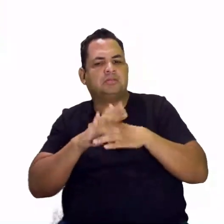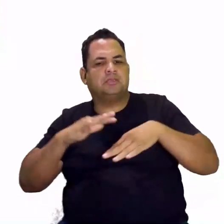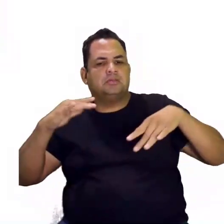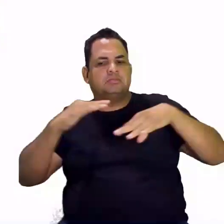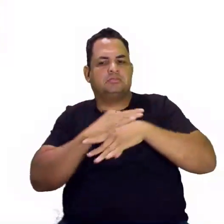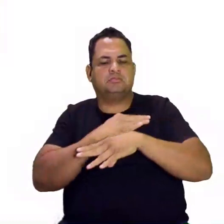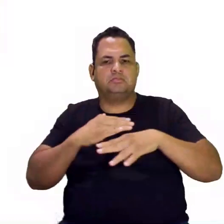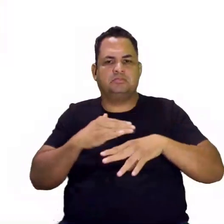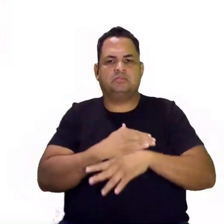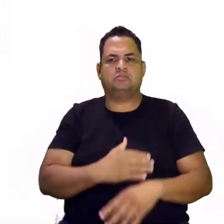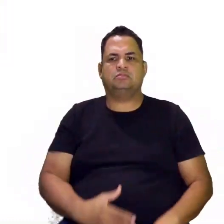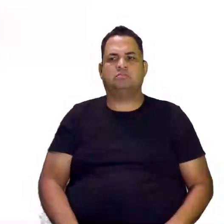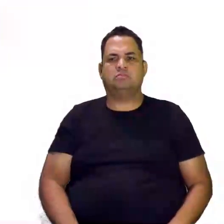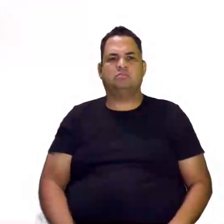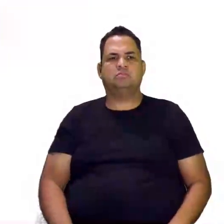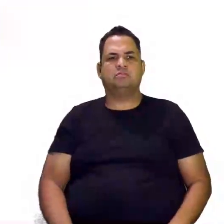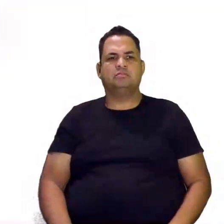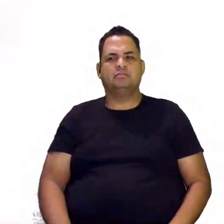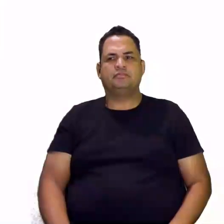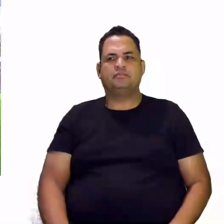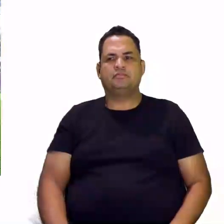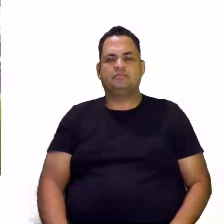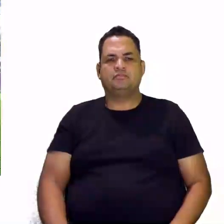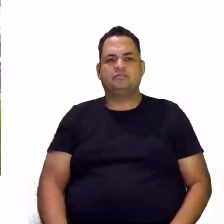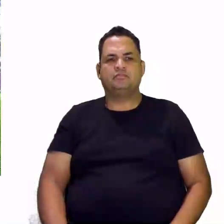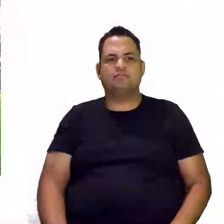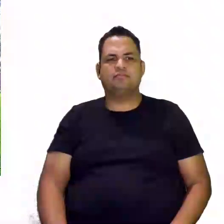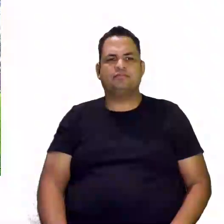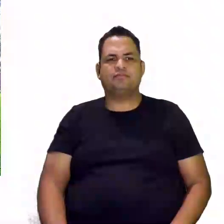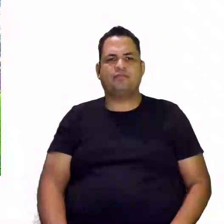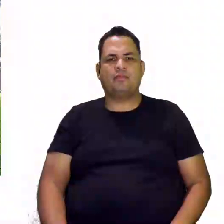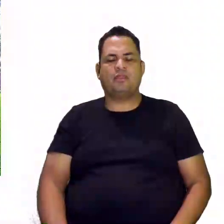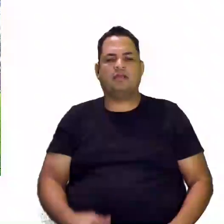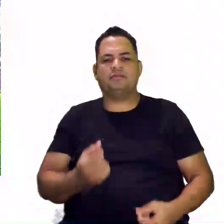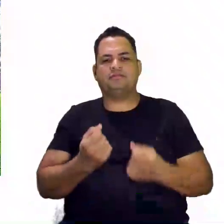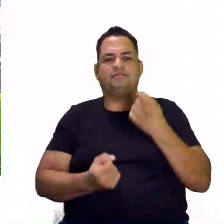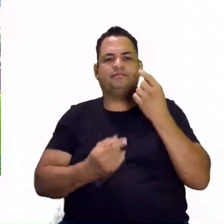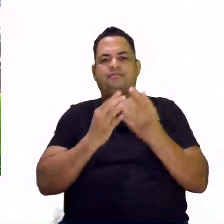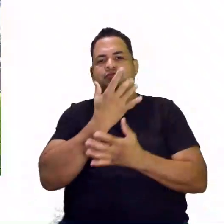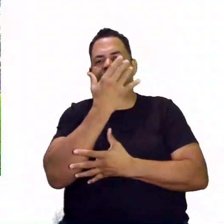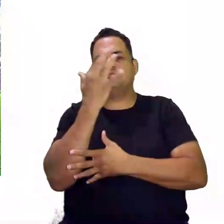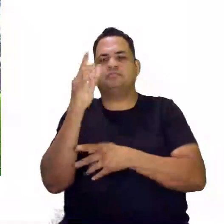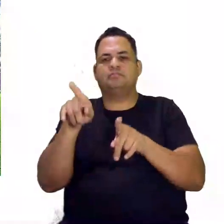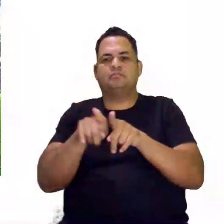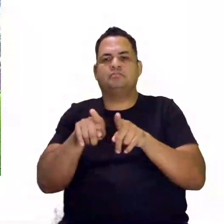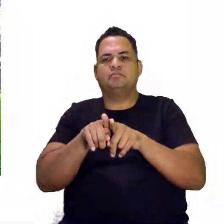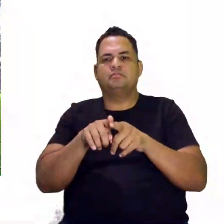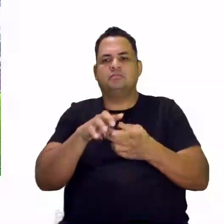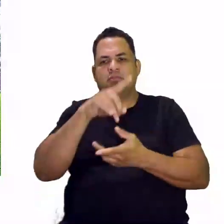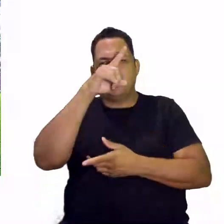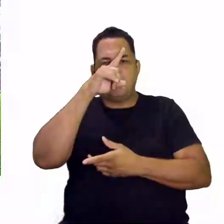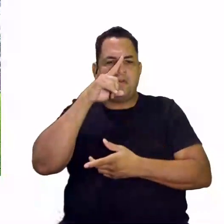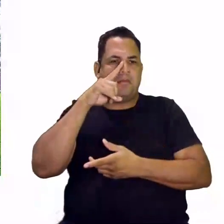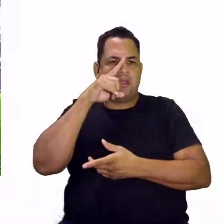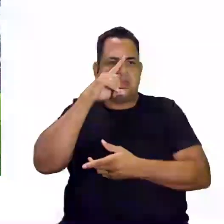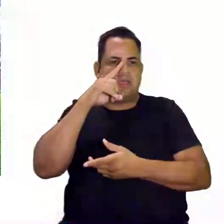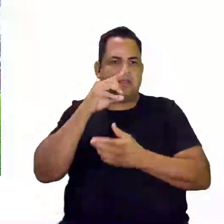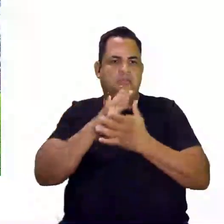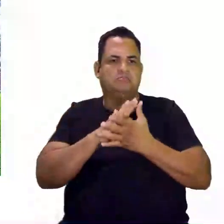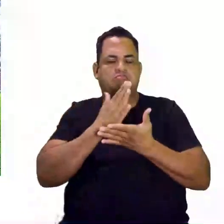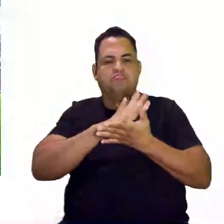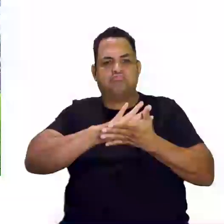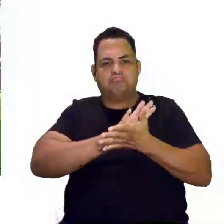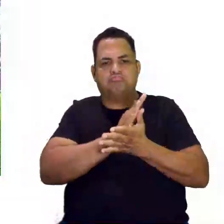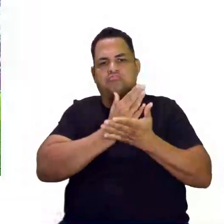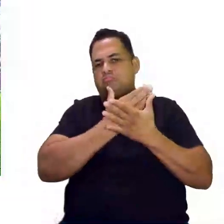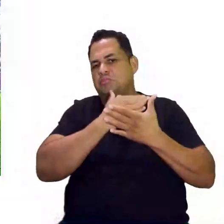né? Vamos seguindo. Algumas plantas também estão em risco de extinção. Pois é, quando a gente fala de extinção, a